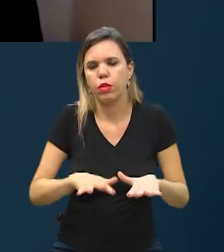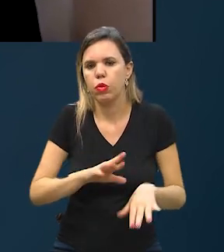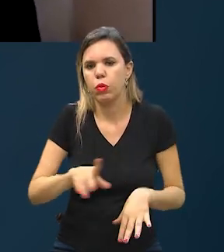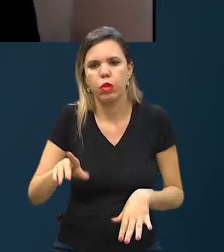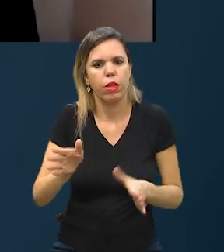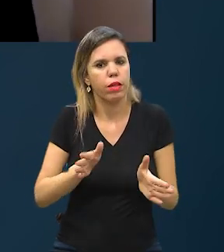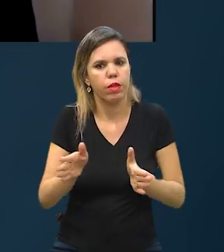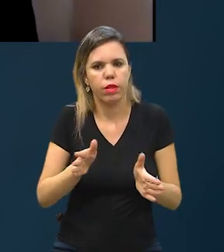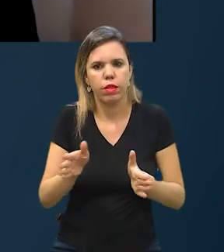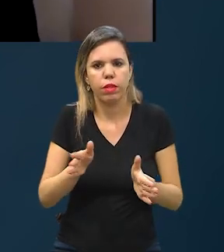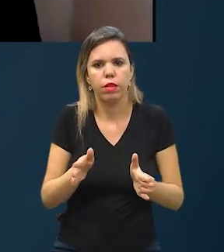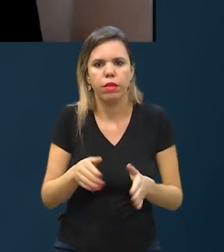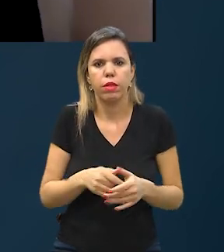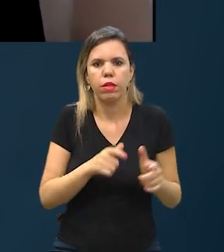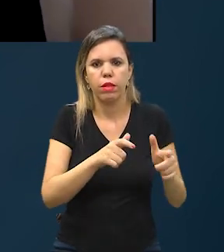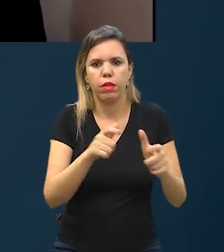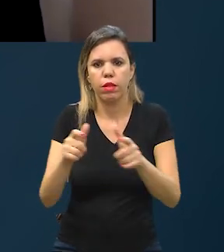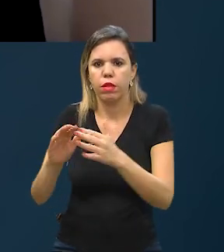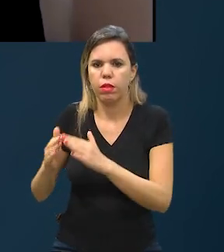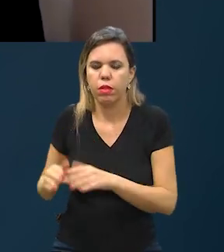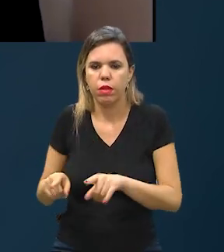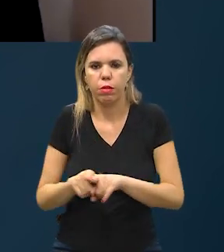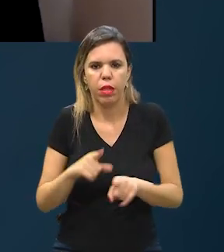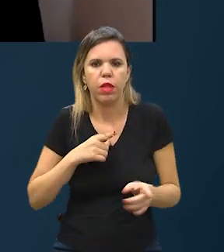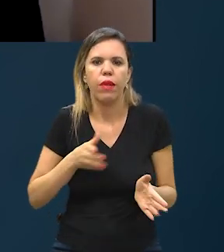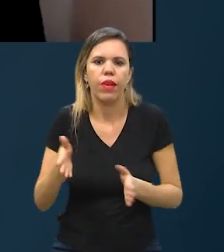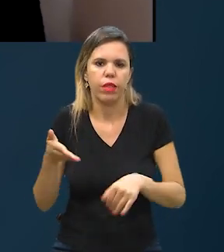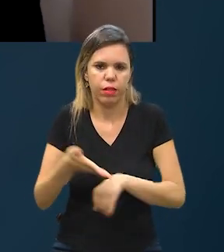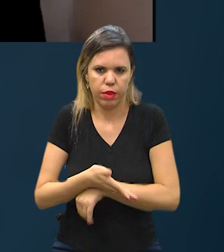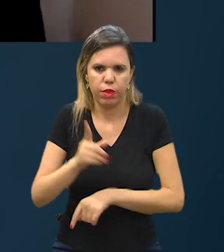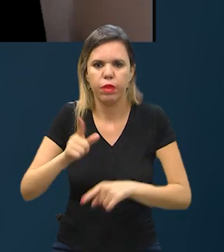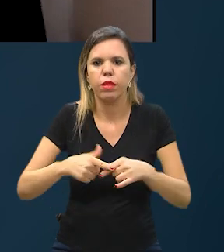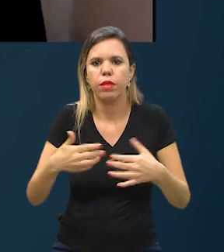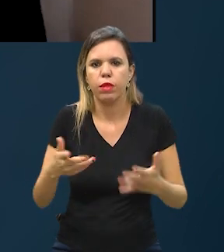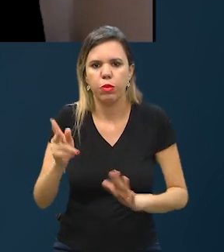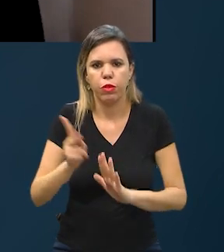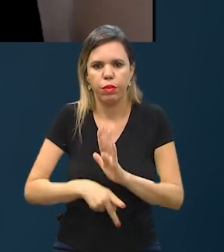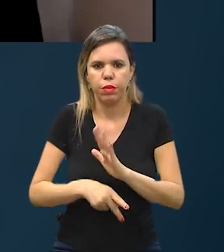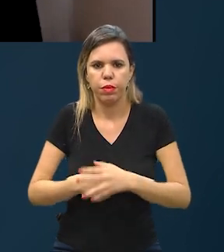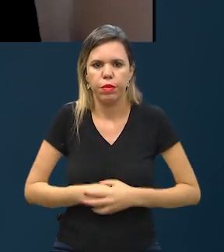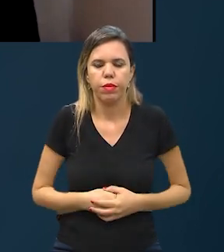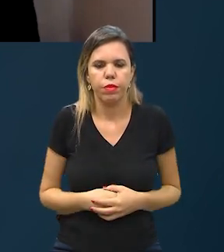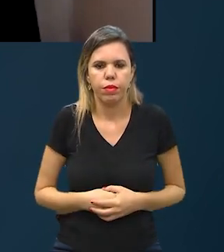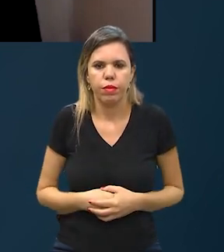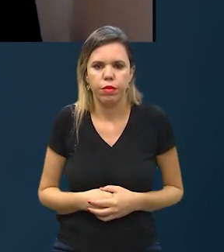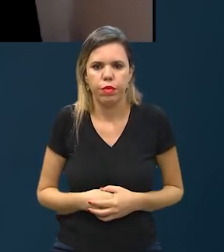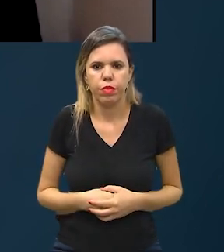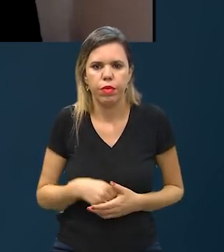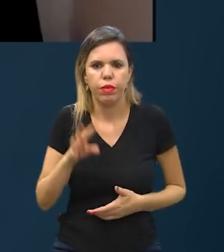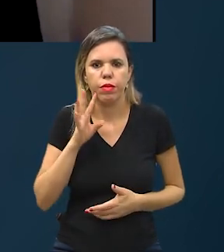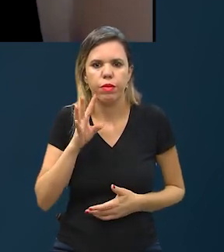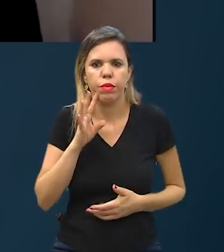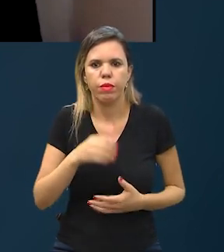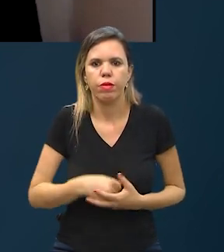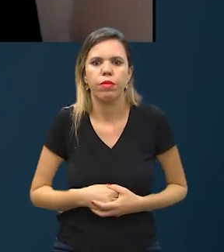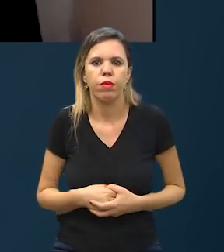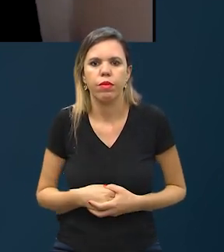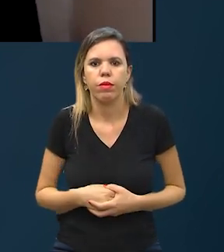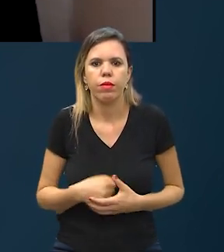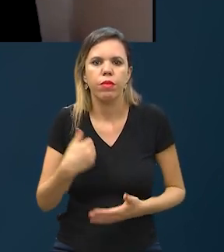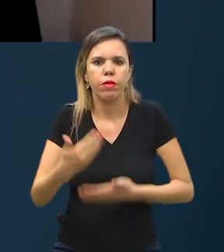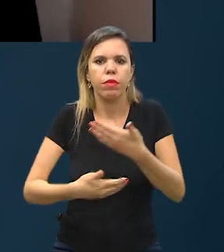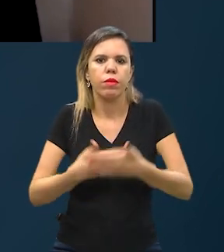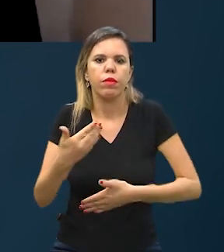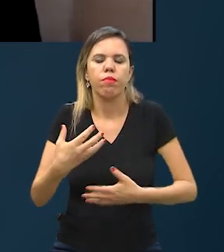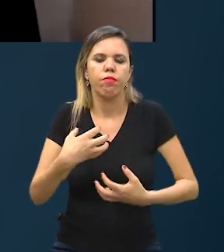são acessíveis nas quebradas, e teve acesso também a equipamentos do projeto, então foi bem bacana. E nesse processo